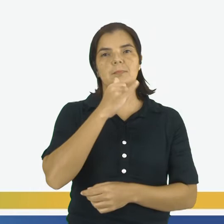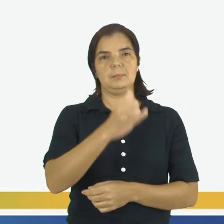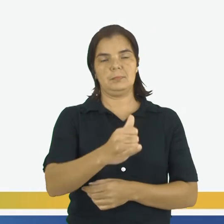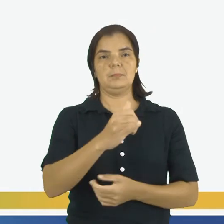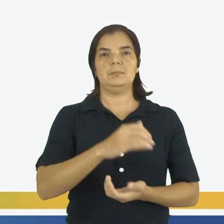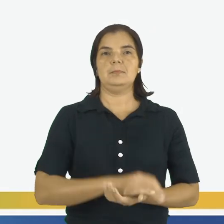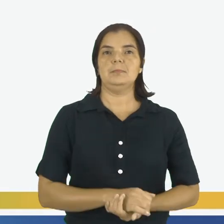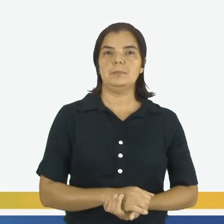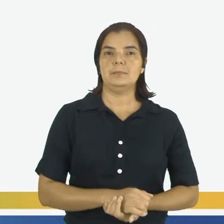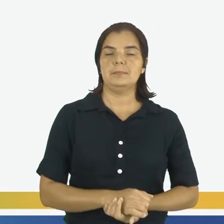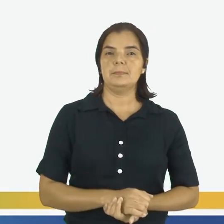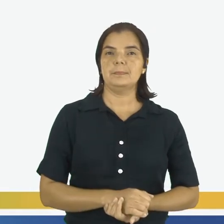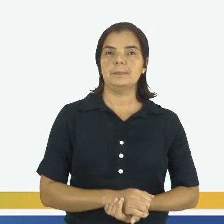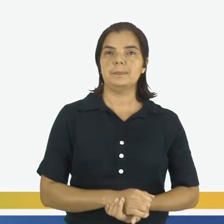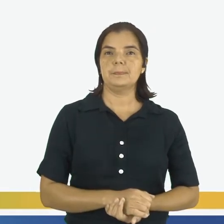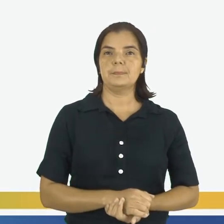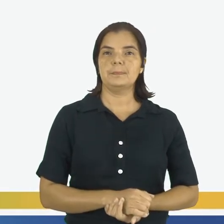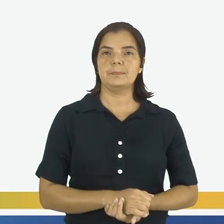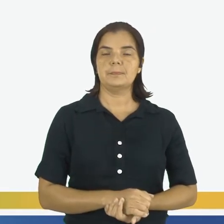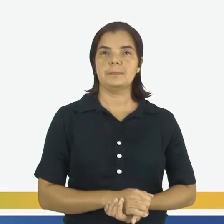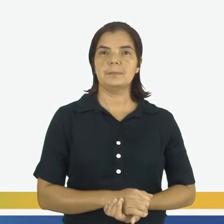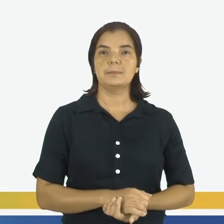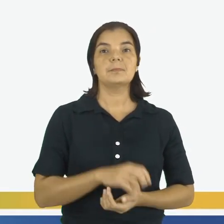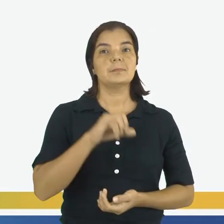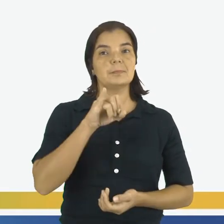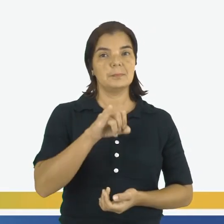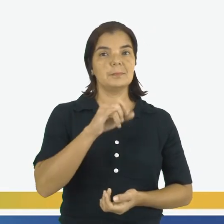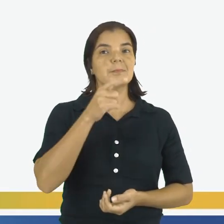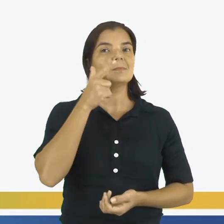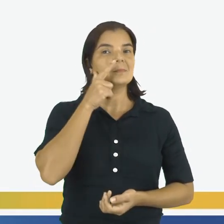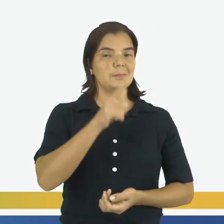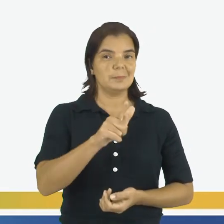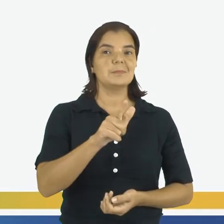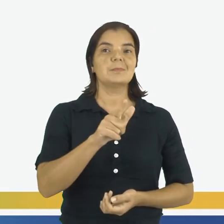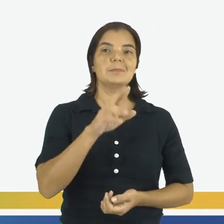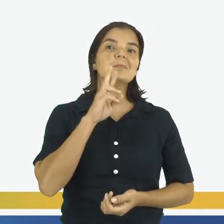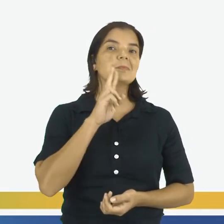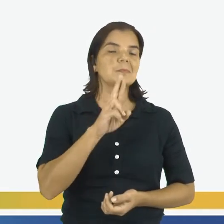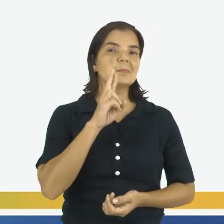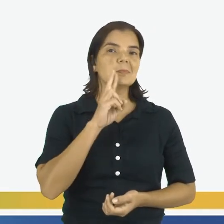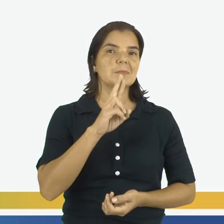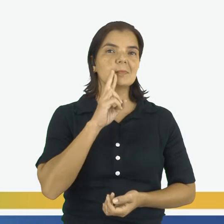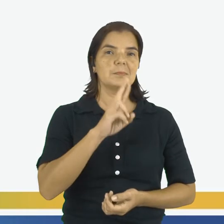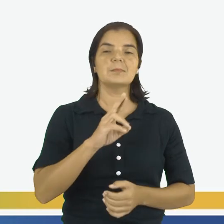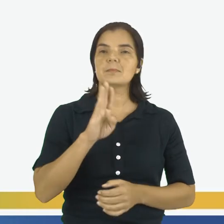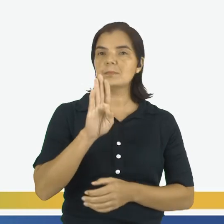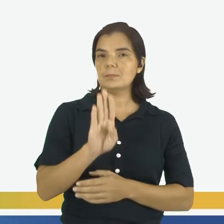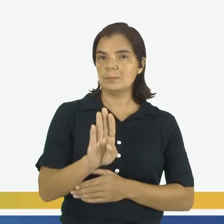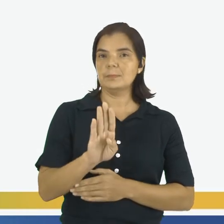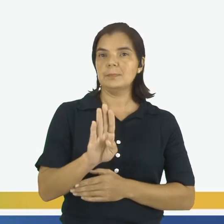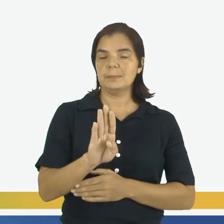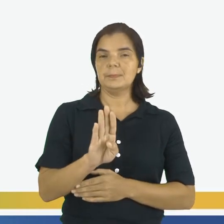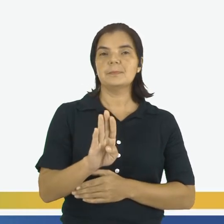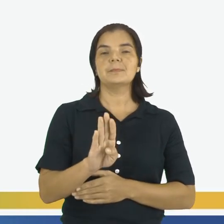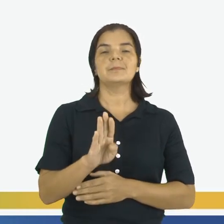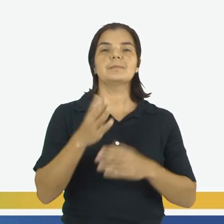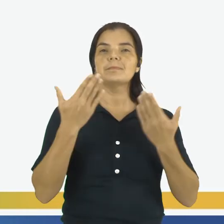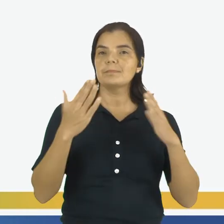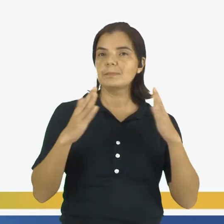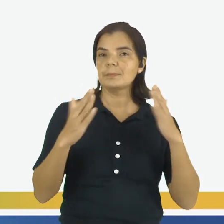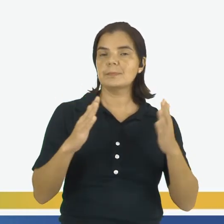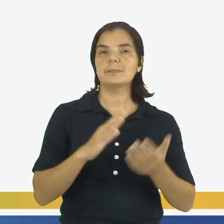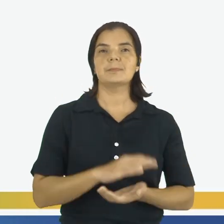energia. Muito bem. Se você disse que era para a produção de energia, você